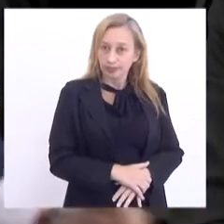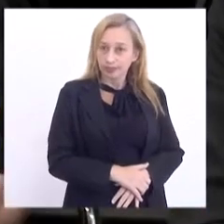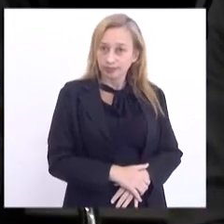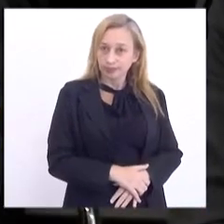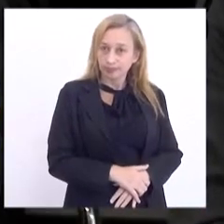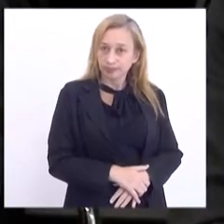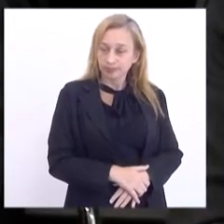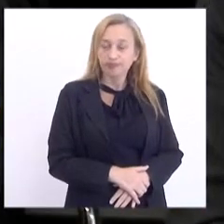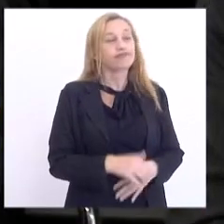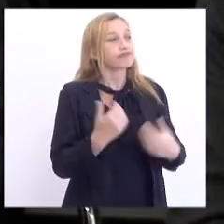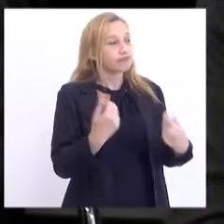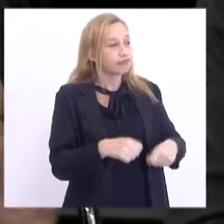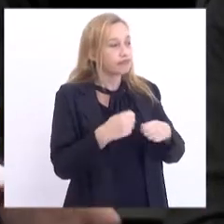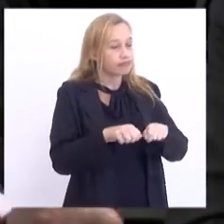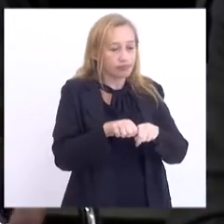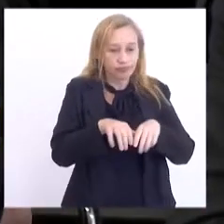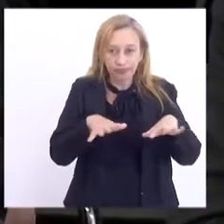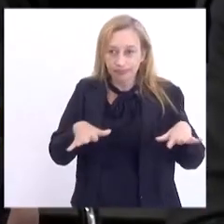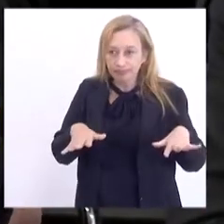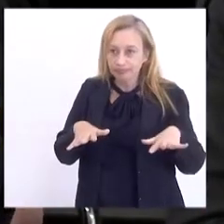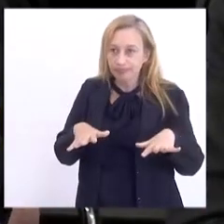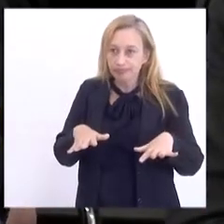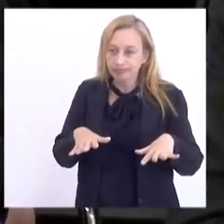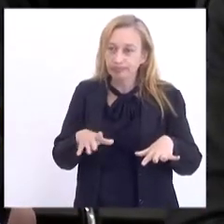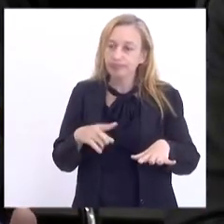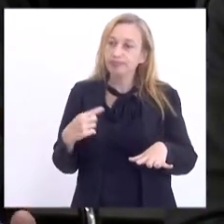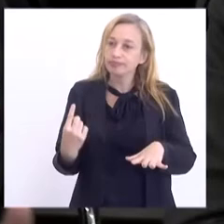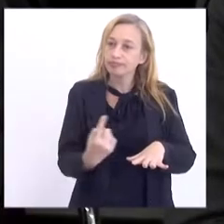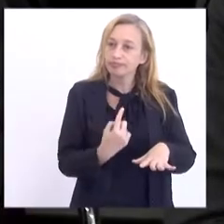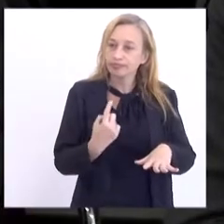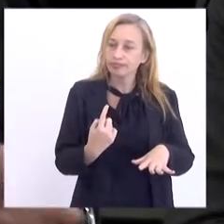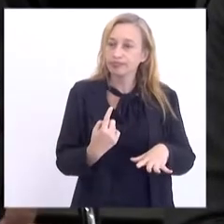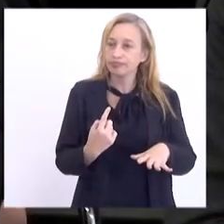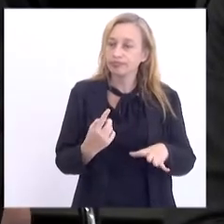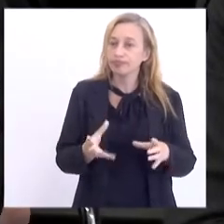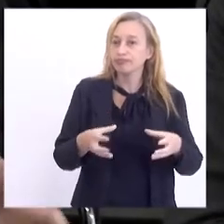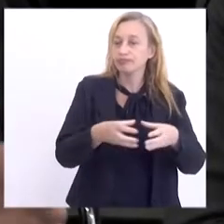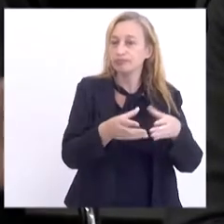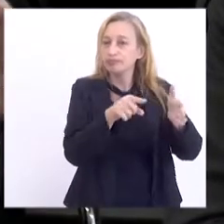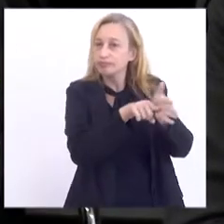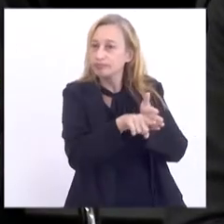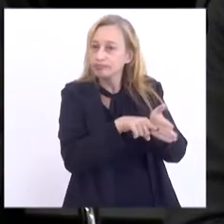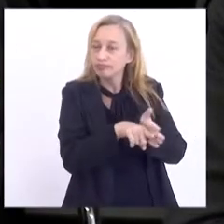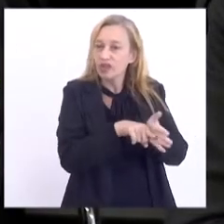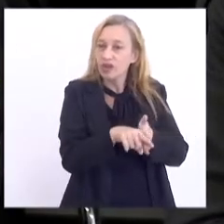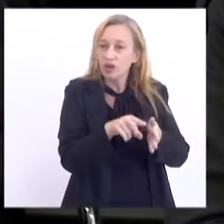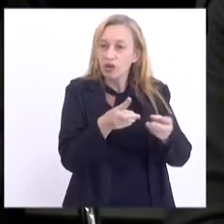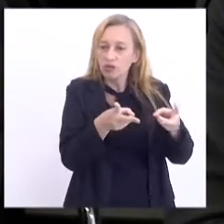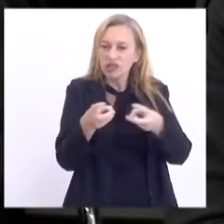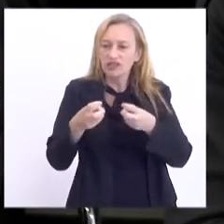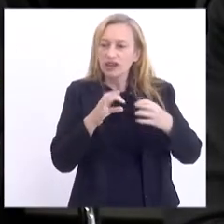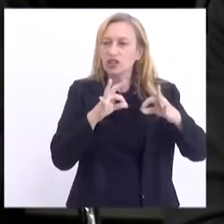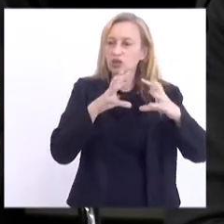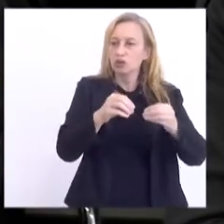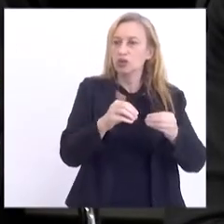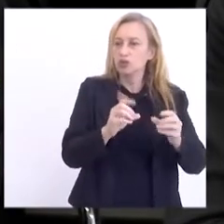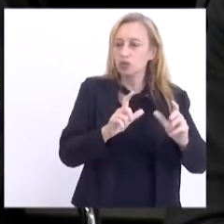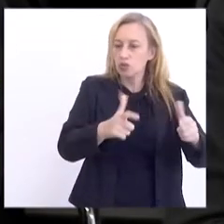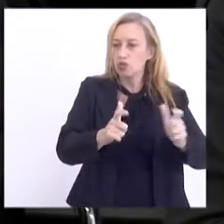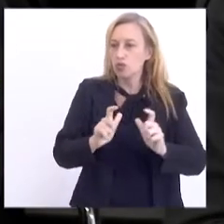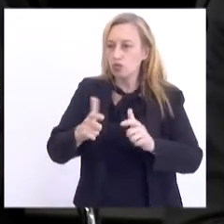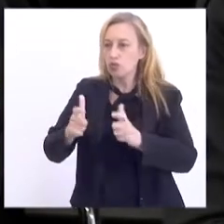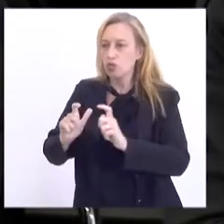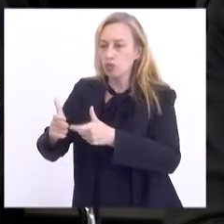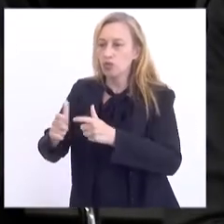então a gente precisa ampliar o nosso o nosso escopo de análise e verificar todas as ações orçamentárias